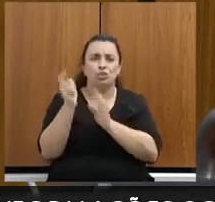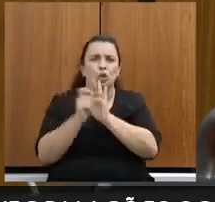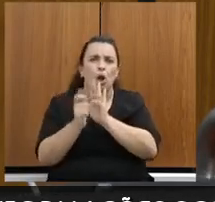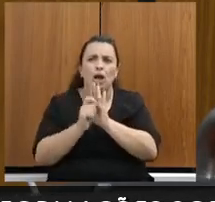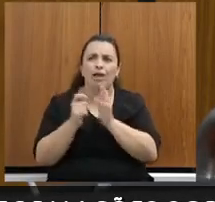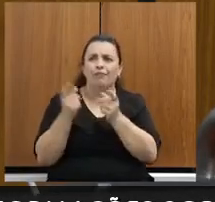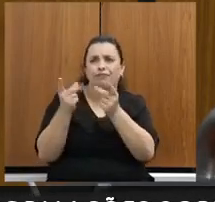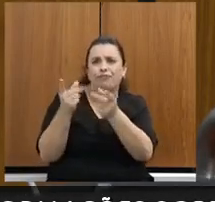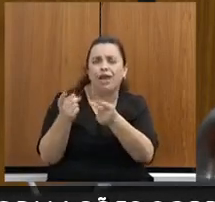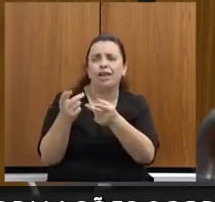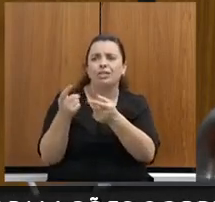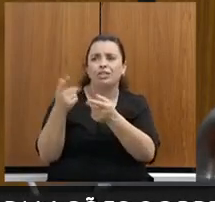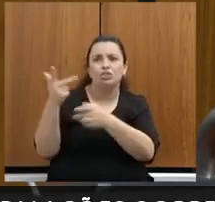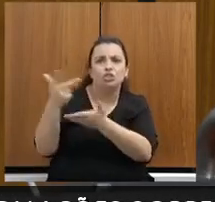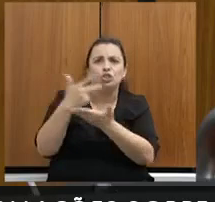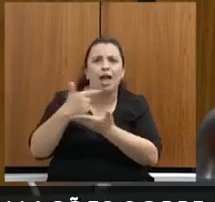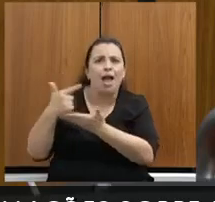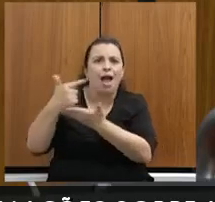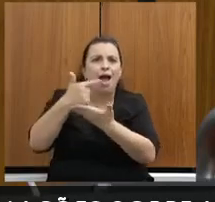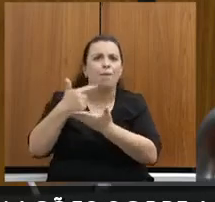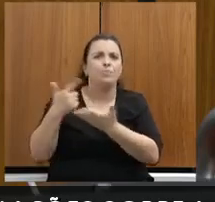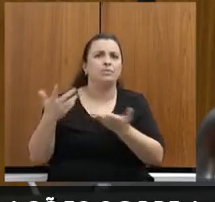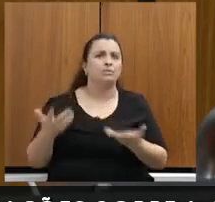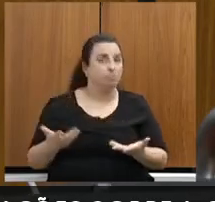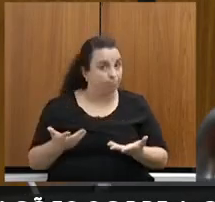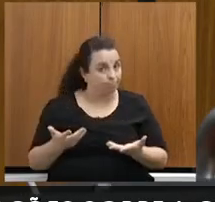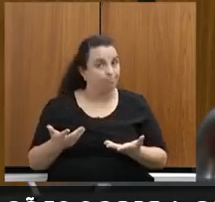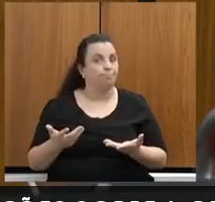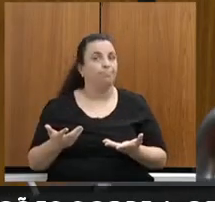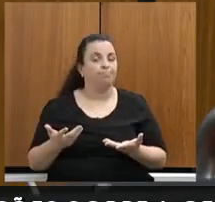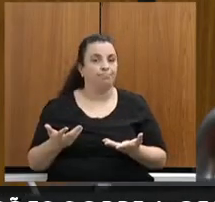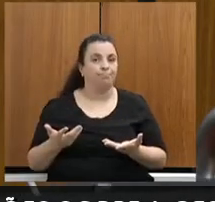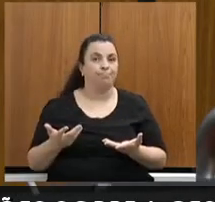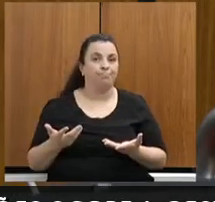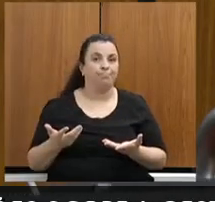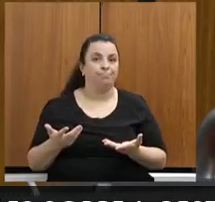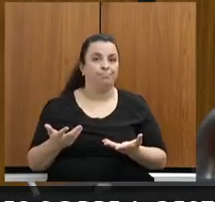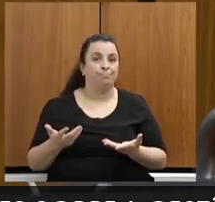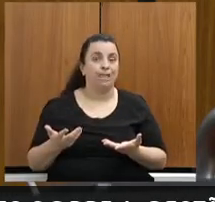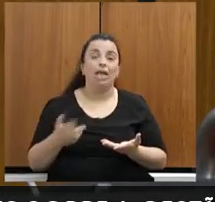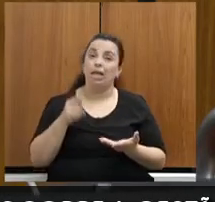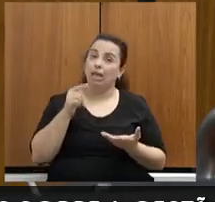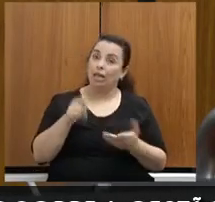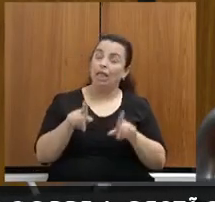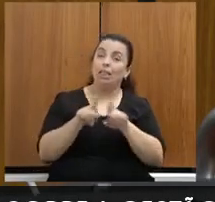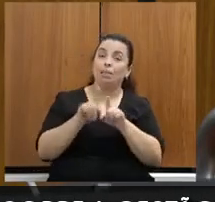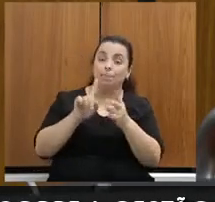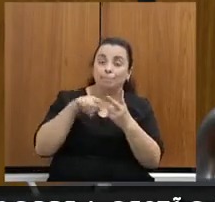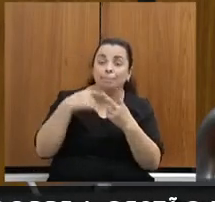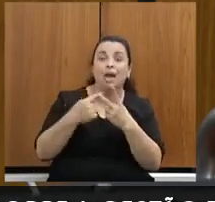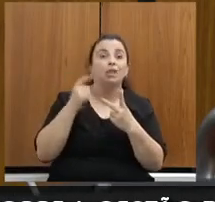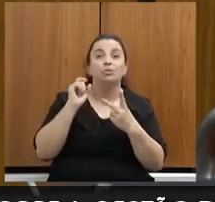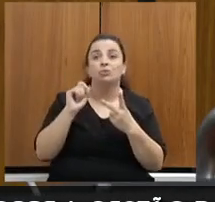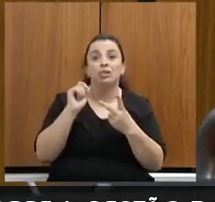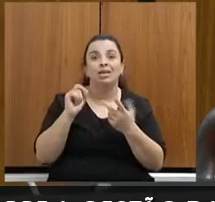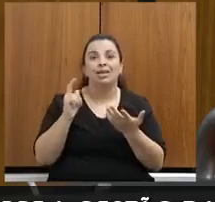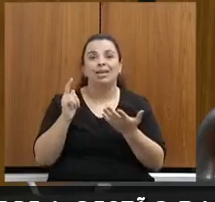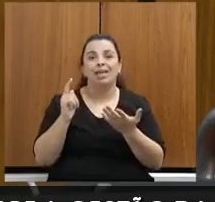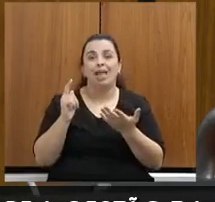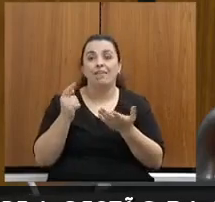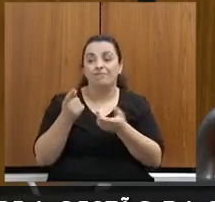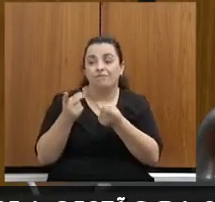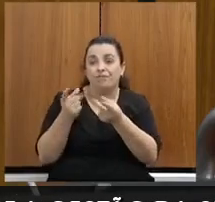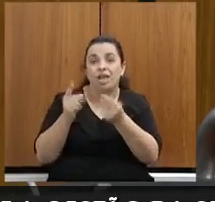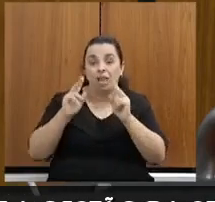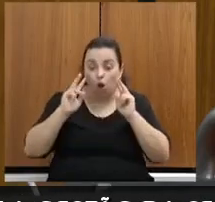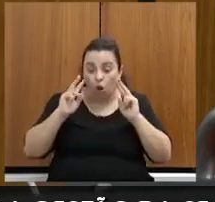deputada cheia estão trabalhando na questão de tráfico humano bom então é isso que tá